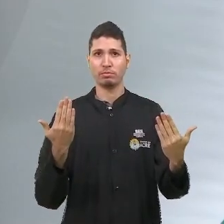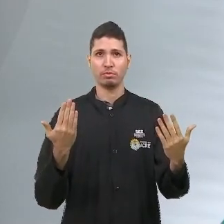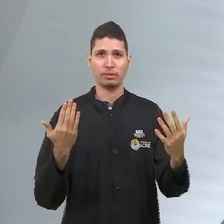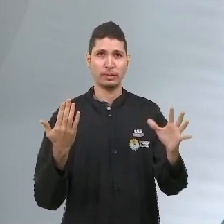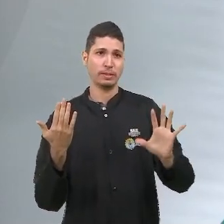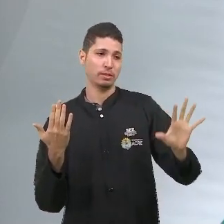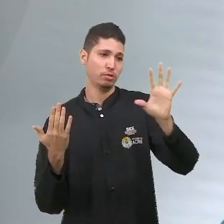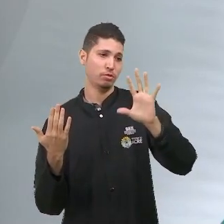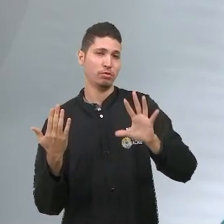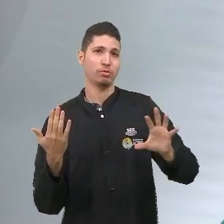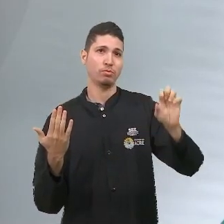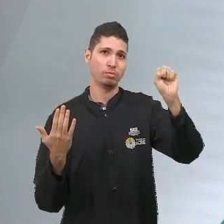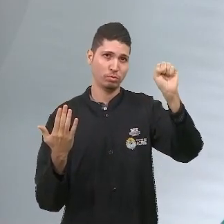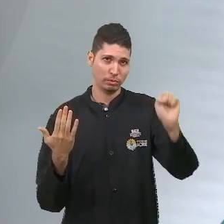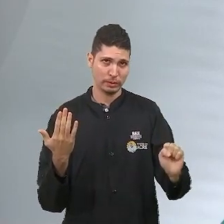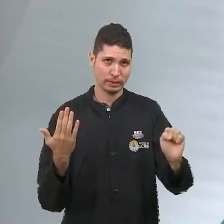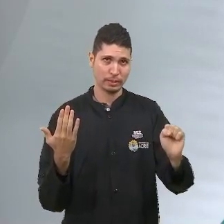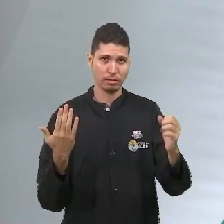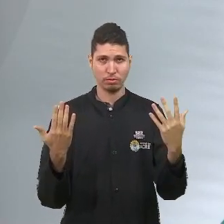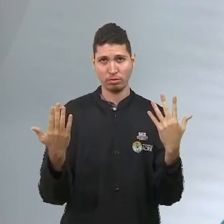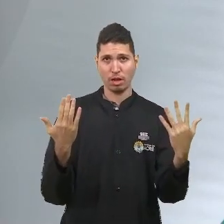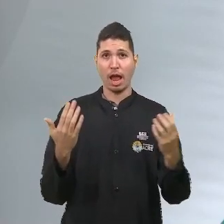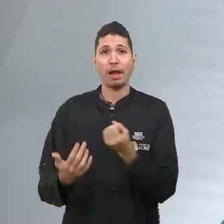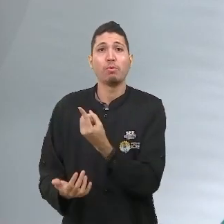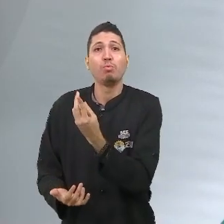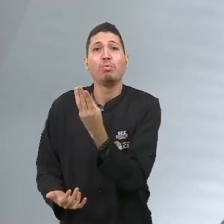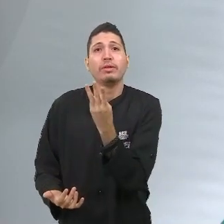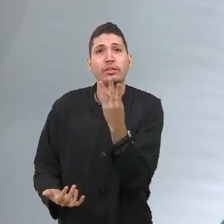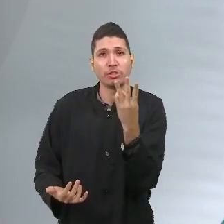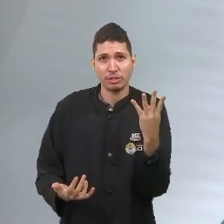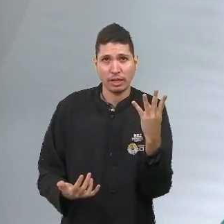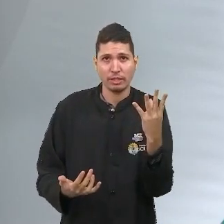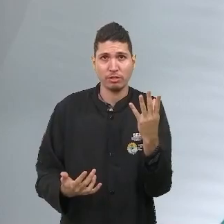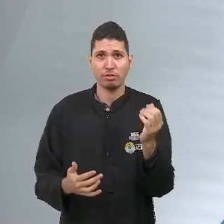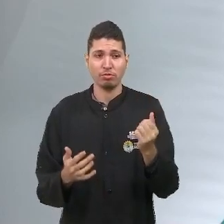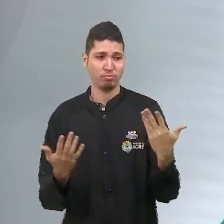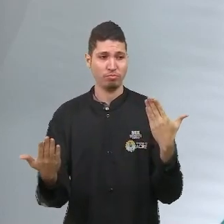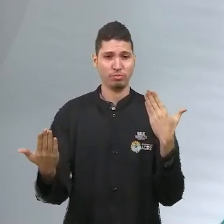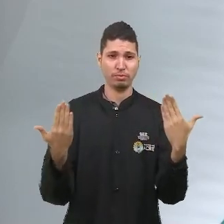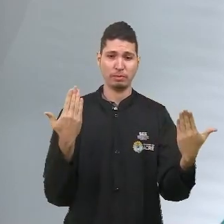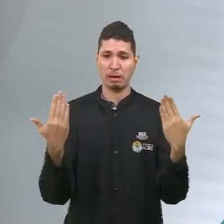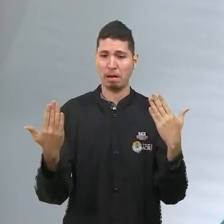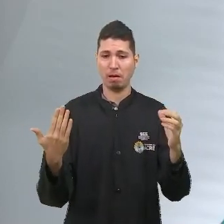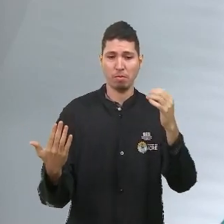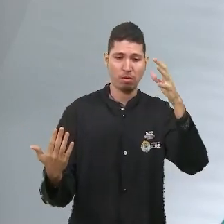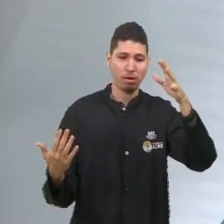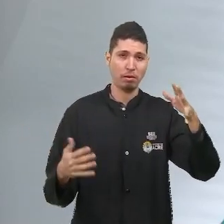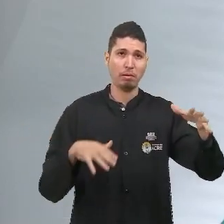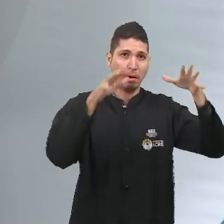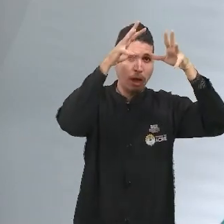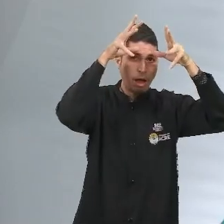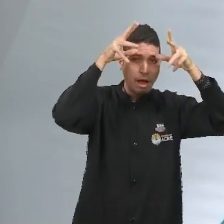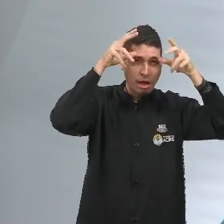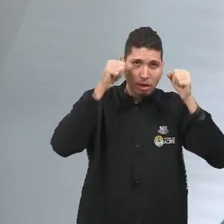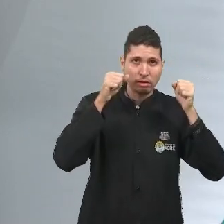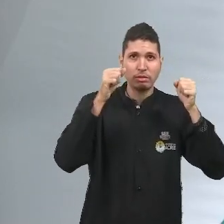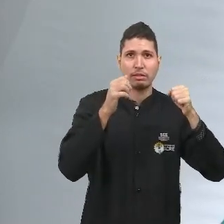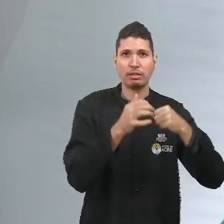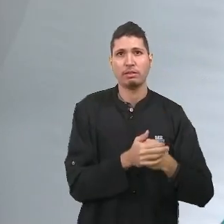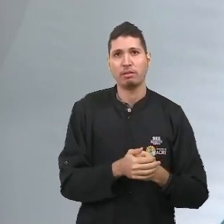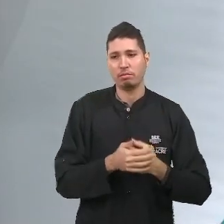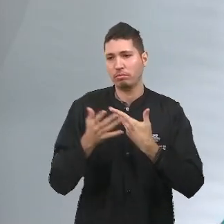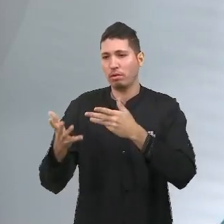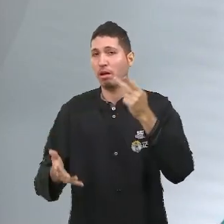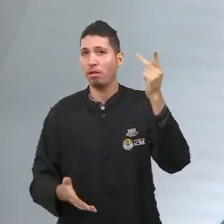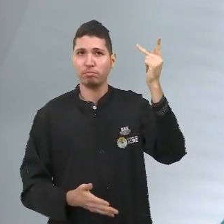região sudeste. A densidade demográfica do estado do Acre é baixa se comparado com a densidade demográfica de